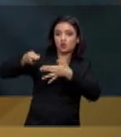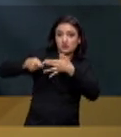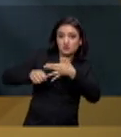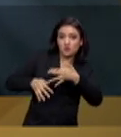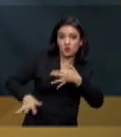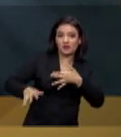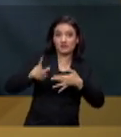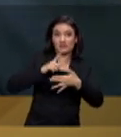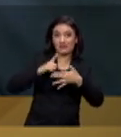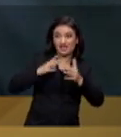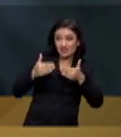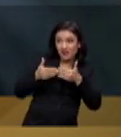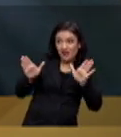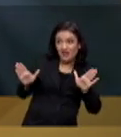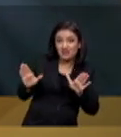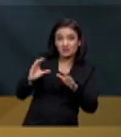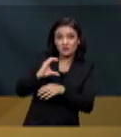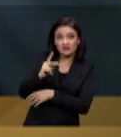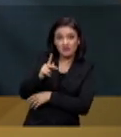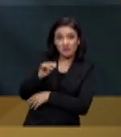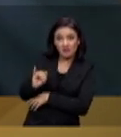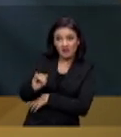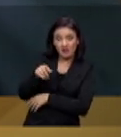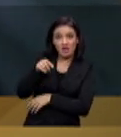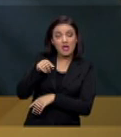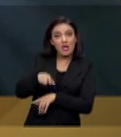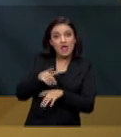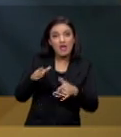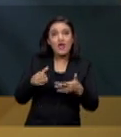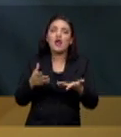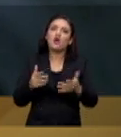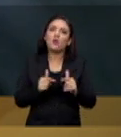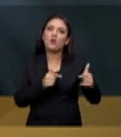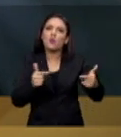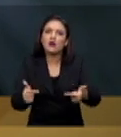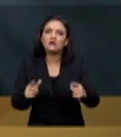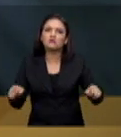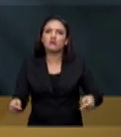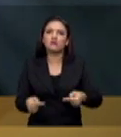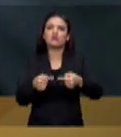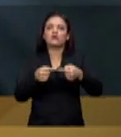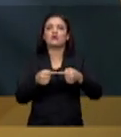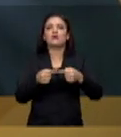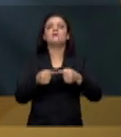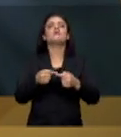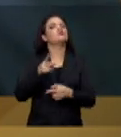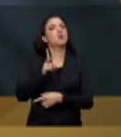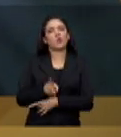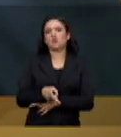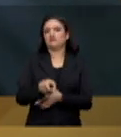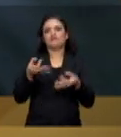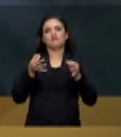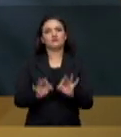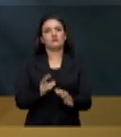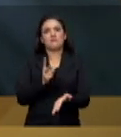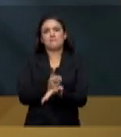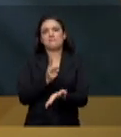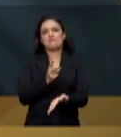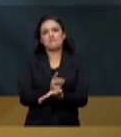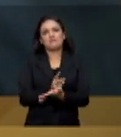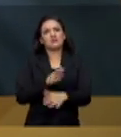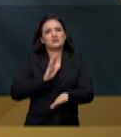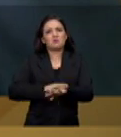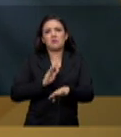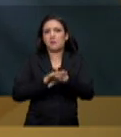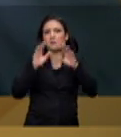de CPIs como ato constitucionalmente vinculado remanesce íntegra, mesmo nas situações